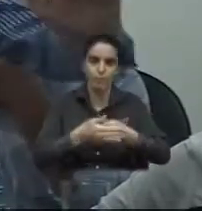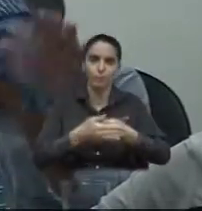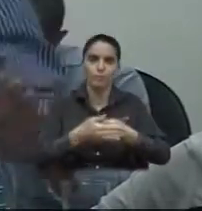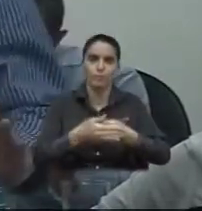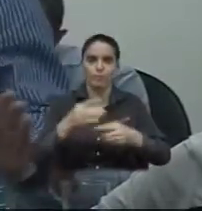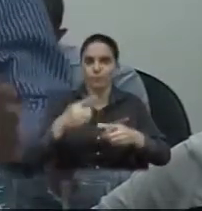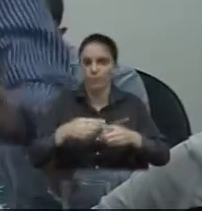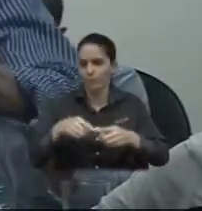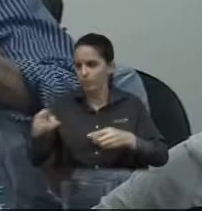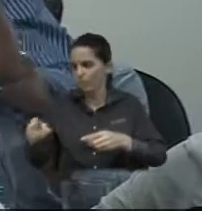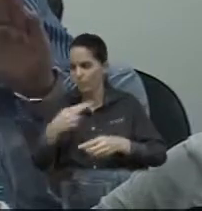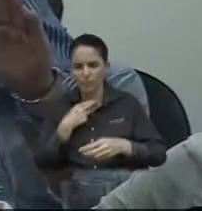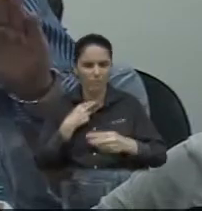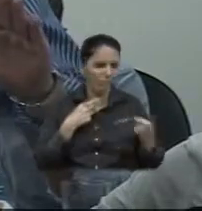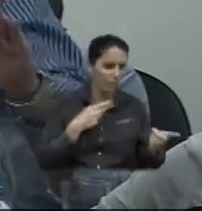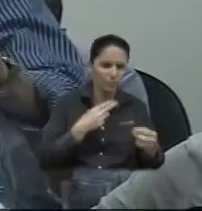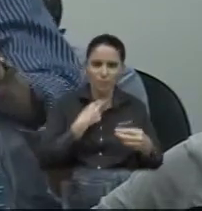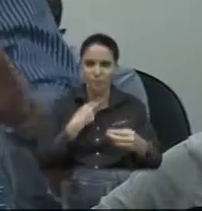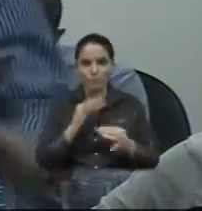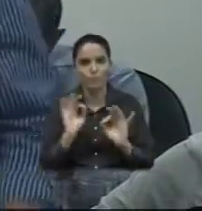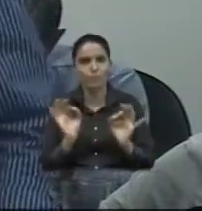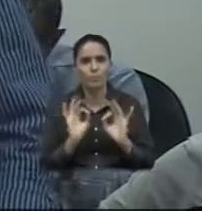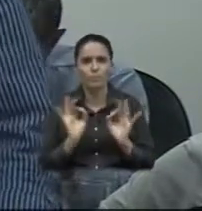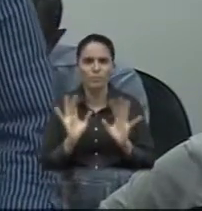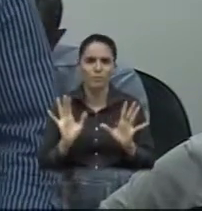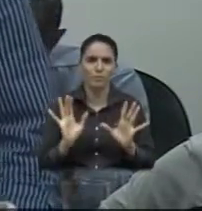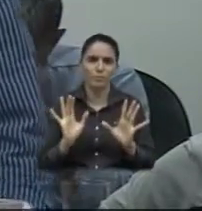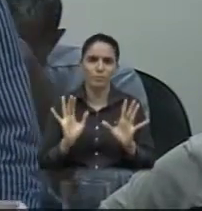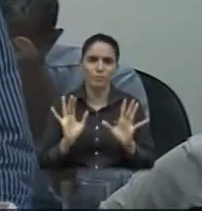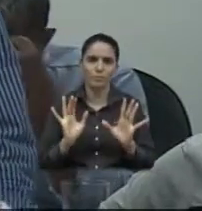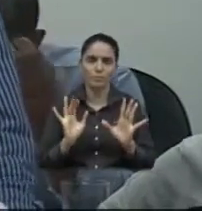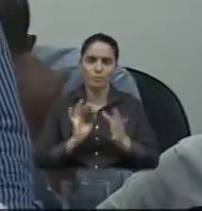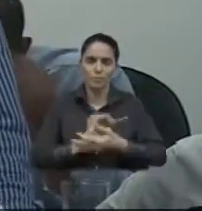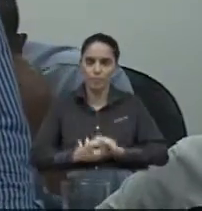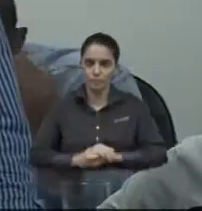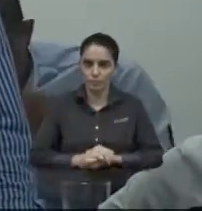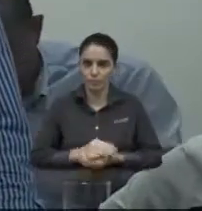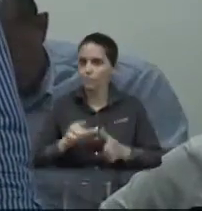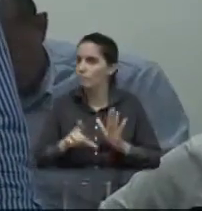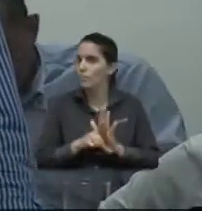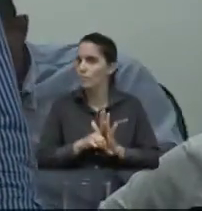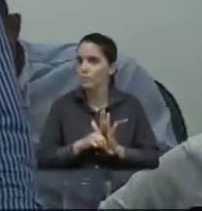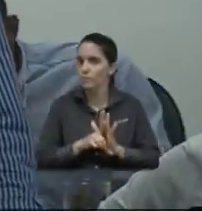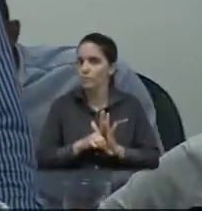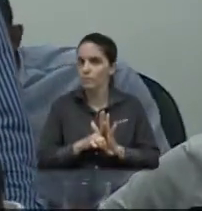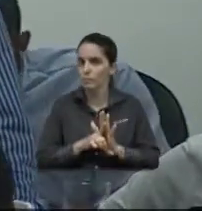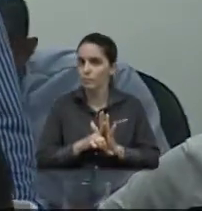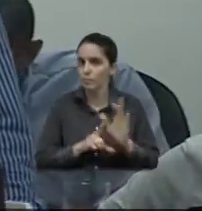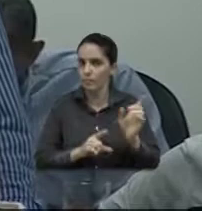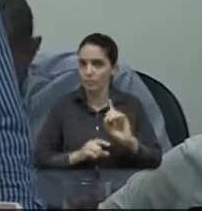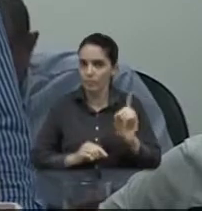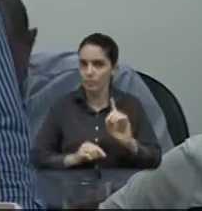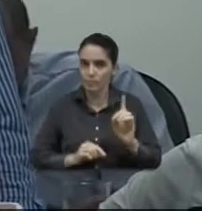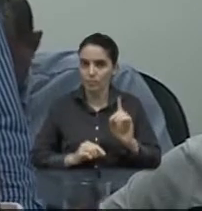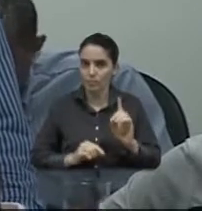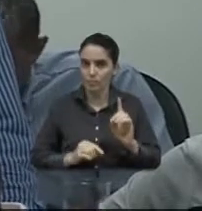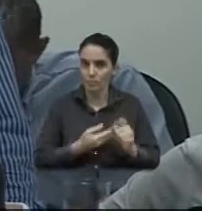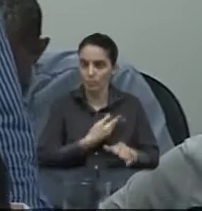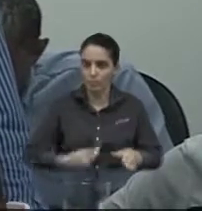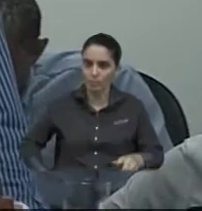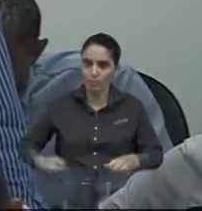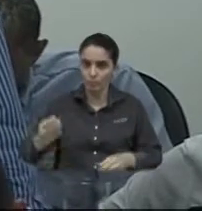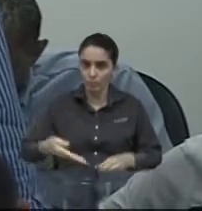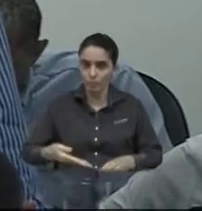não pode, ali não pode nada. Não pode nada. Não é por causa da lei desse governo, é por causa da